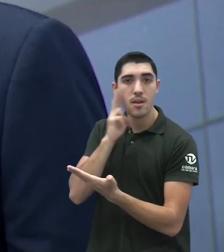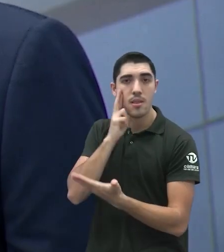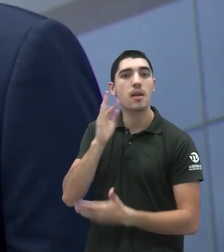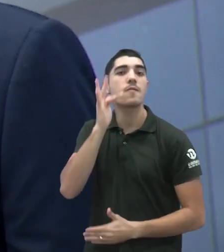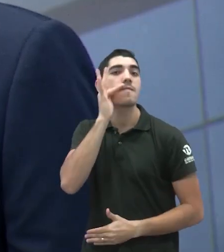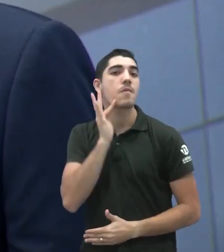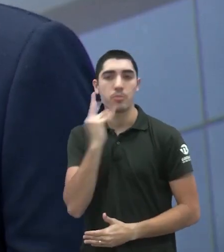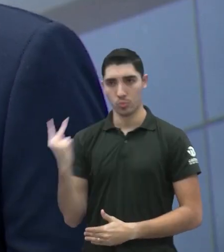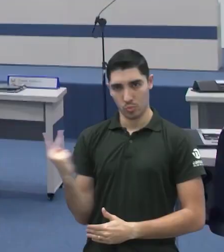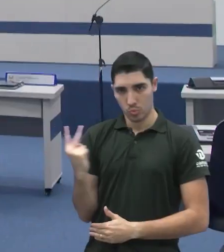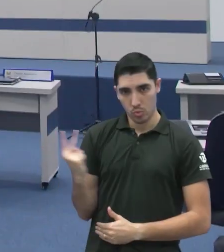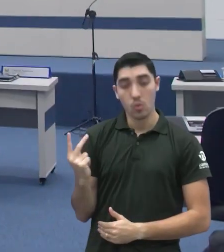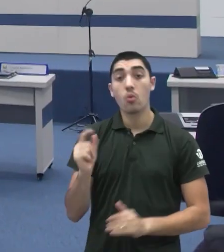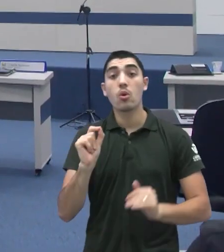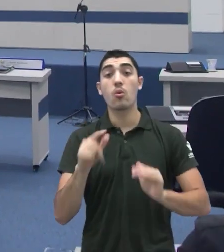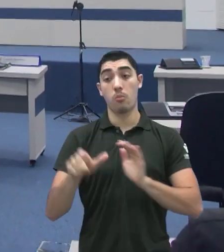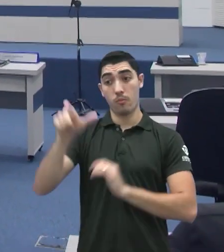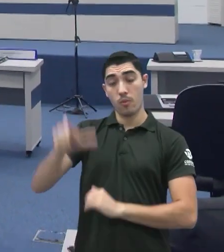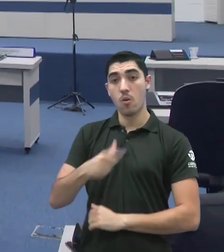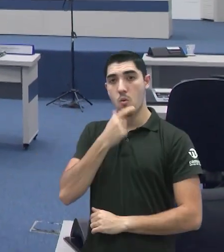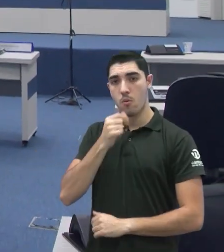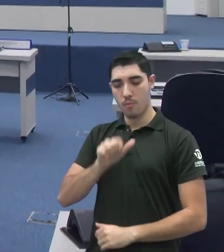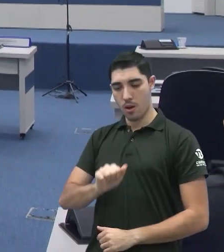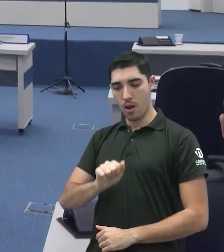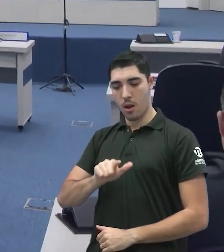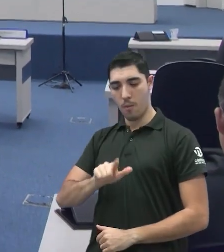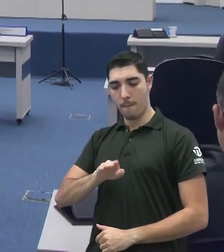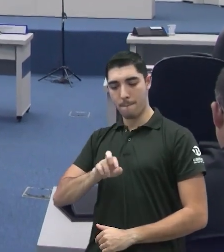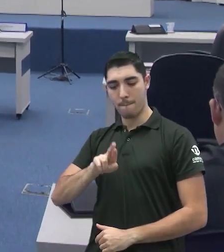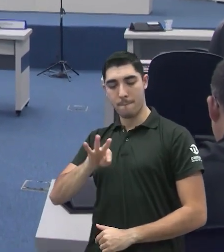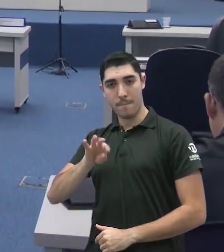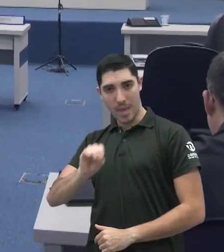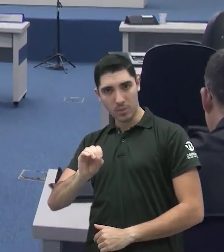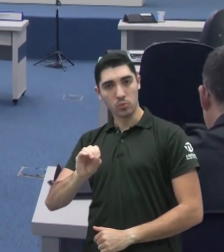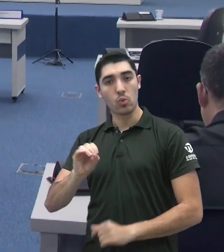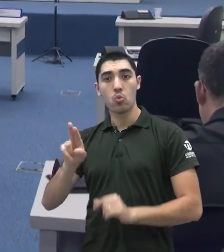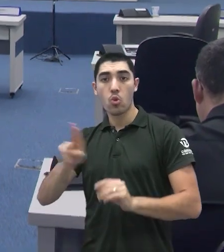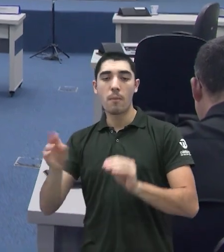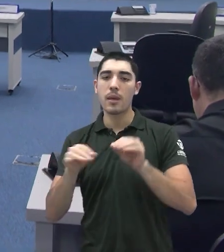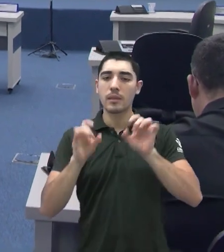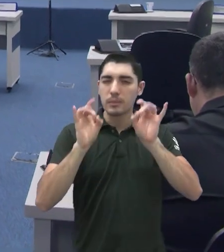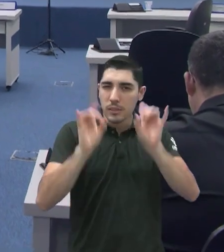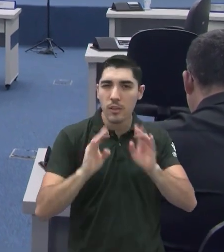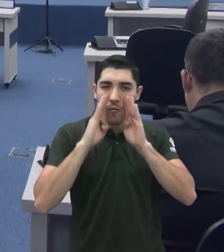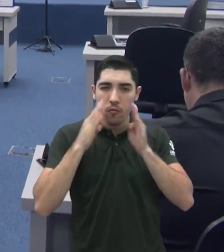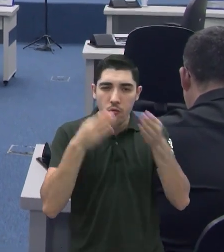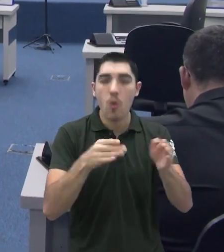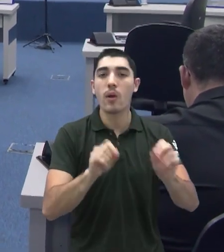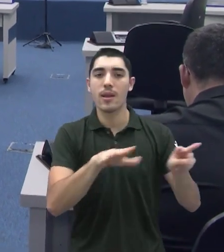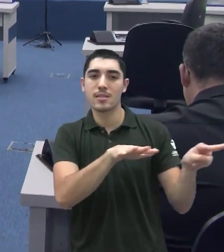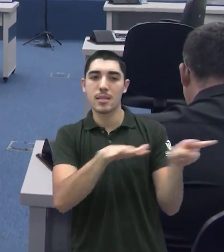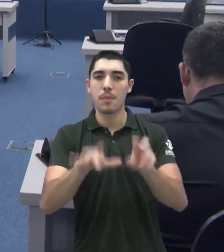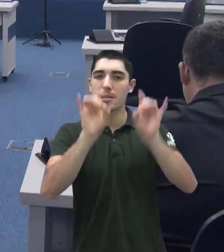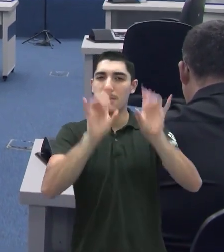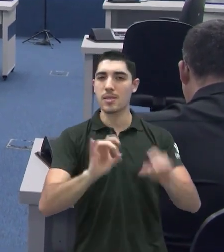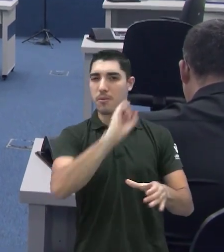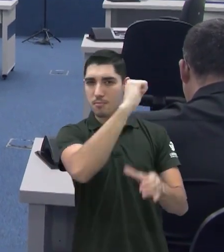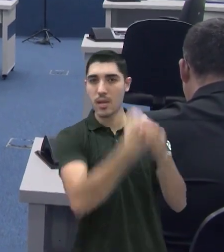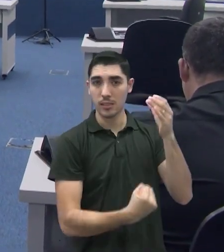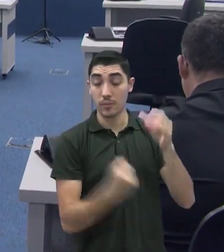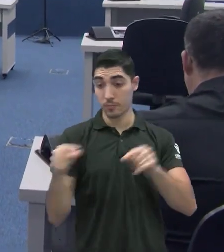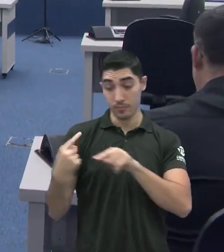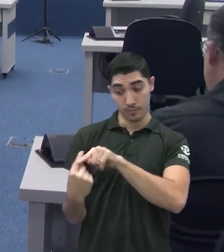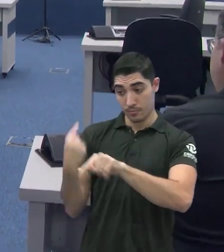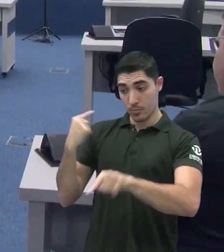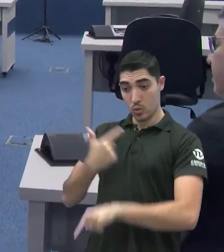Fabião Zagueiro, que dá o nome de Alberto Marçom à Semana Municipal do Basquete. A atividade, que integra o calendário de eventos de São José